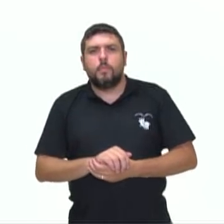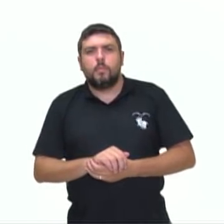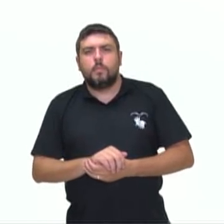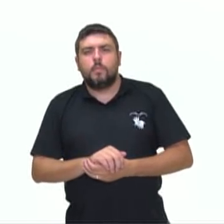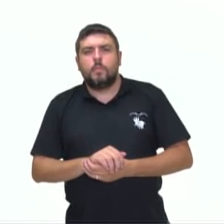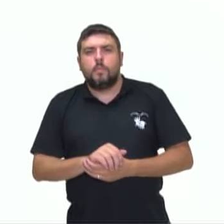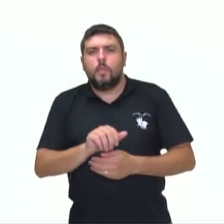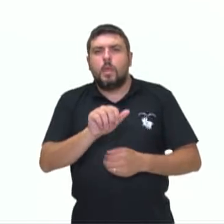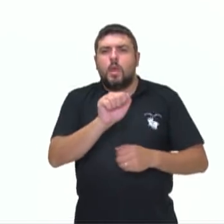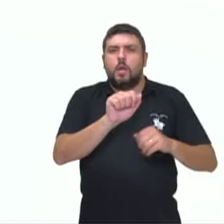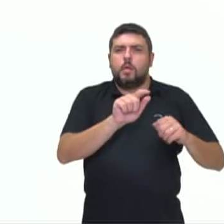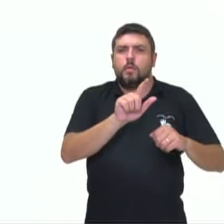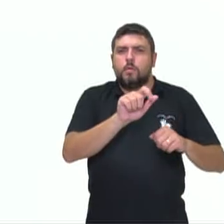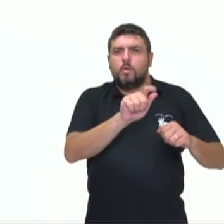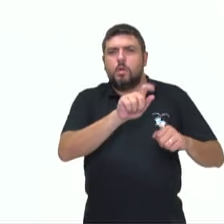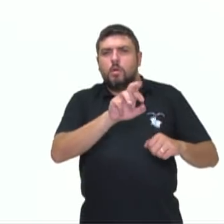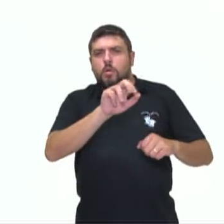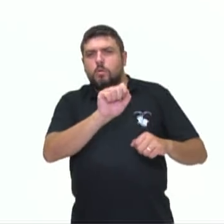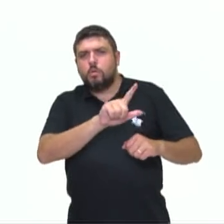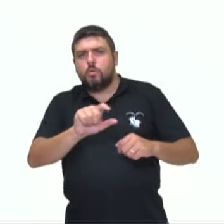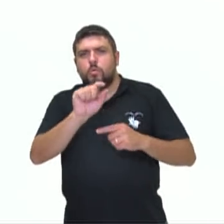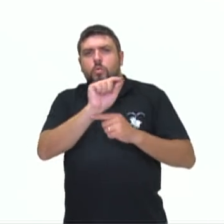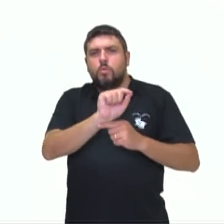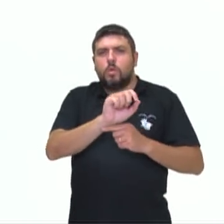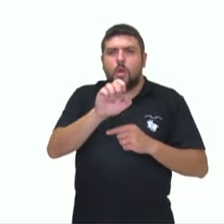ela constitui a principal